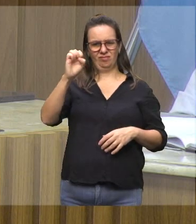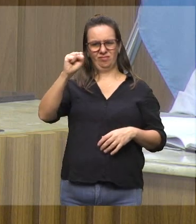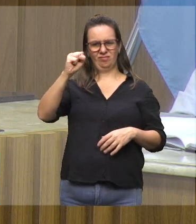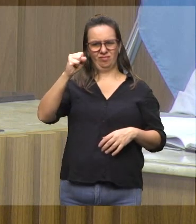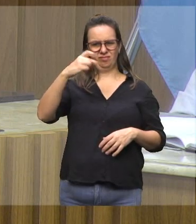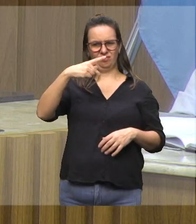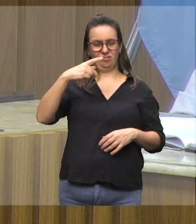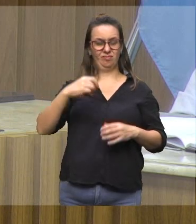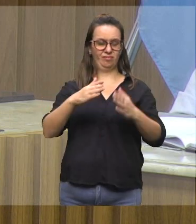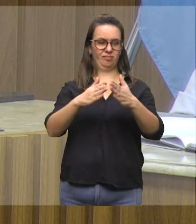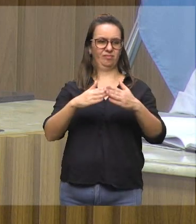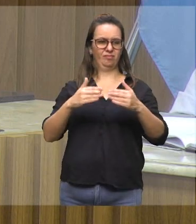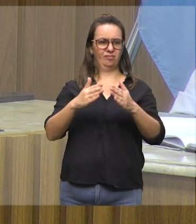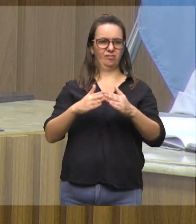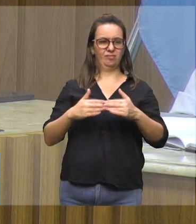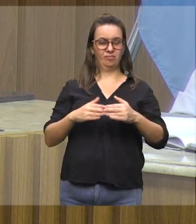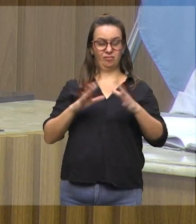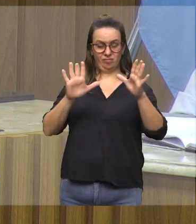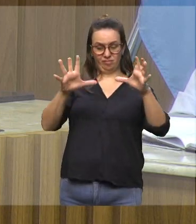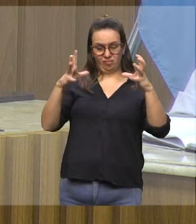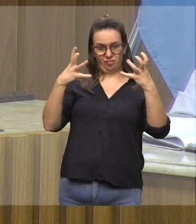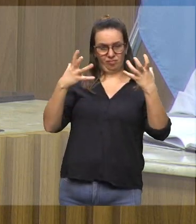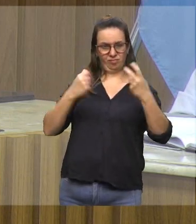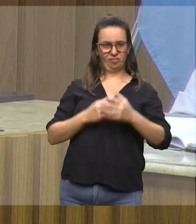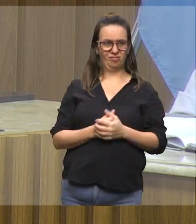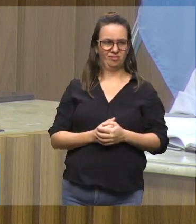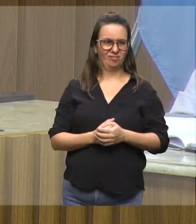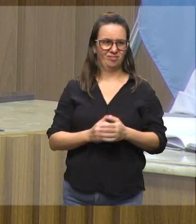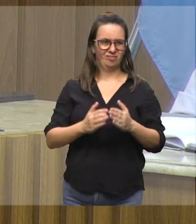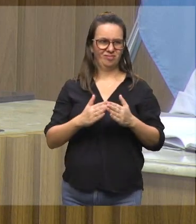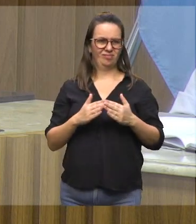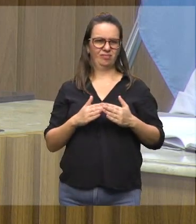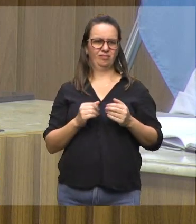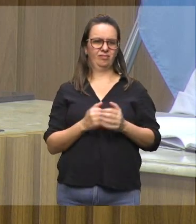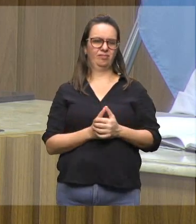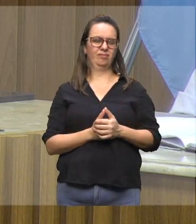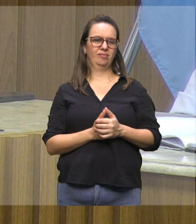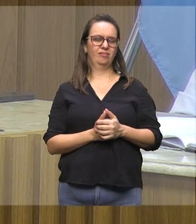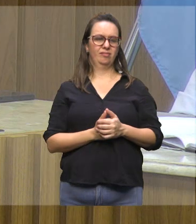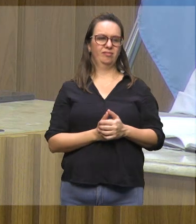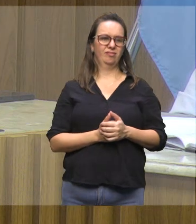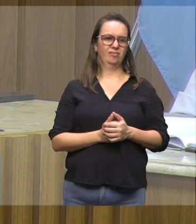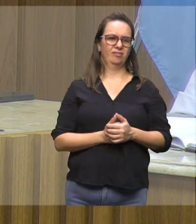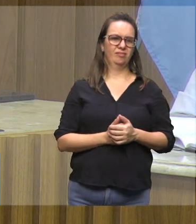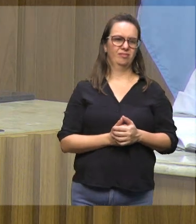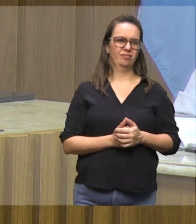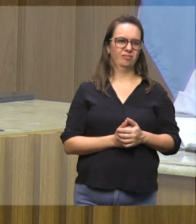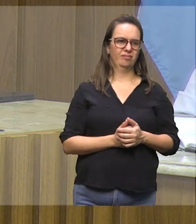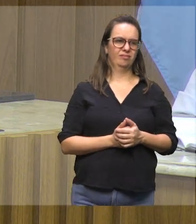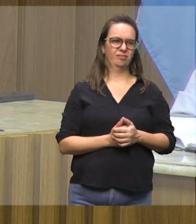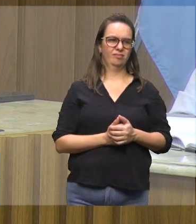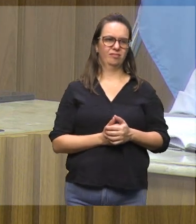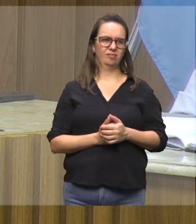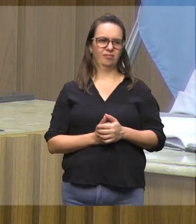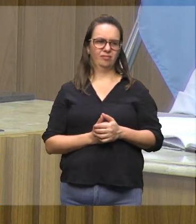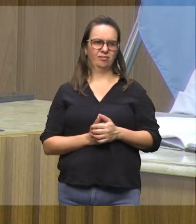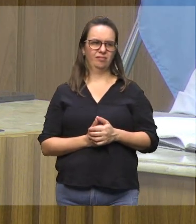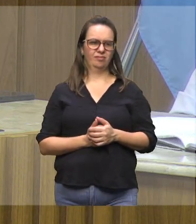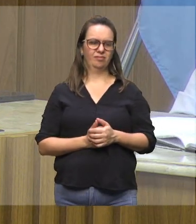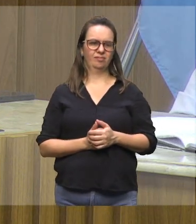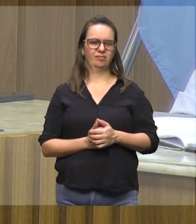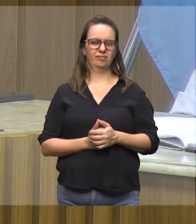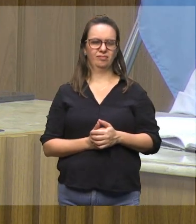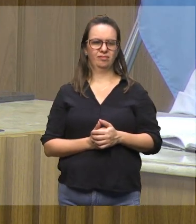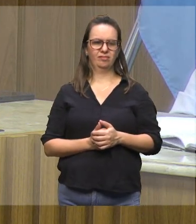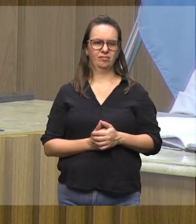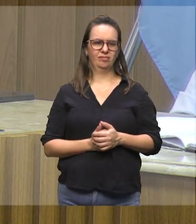aí a nossa solicitação. Exatamente, obrigado, vereador Fernando, Walter Evangelista. Né?